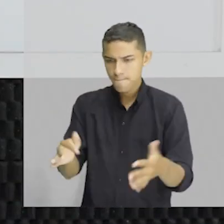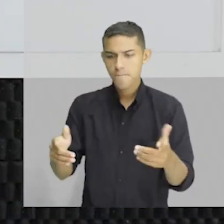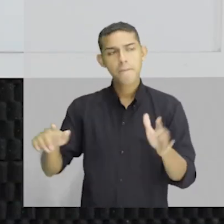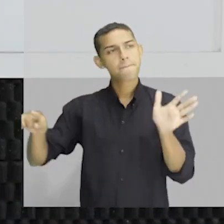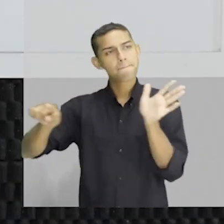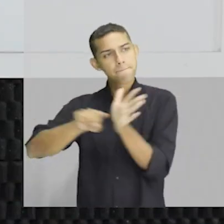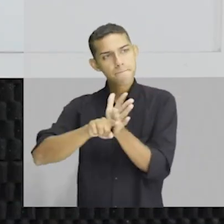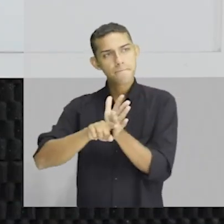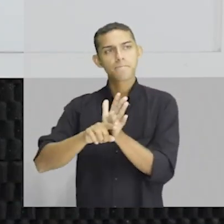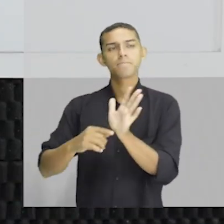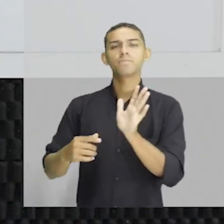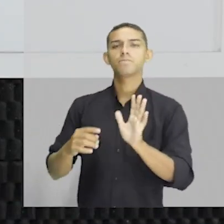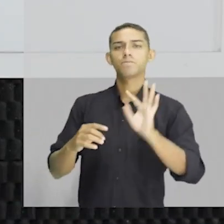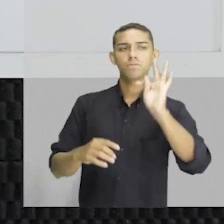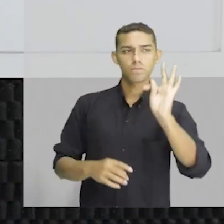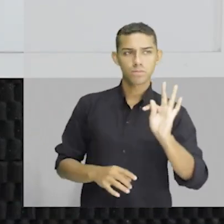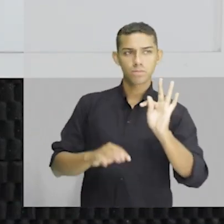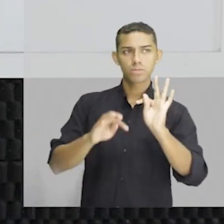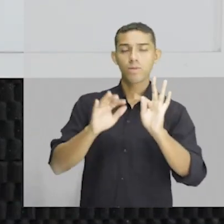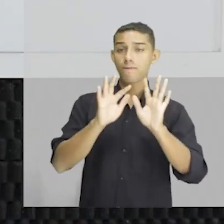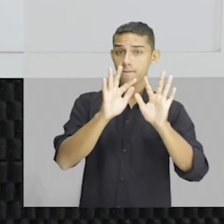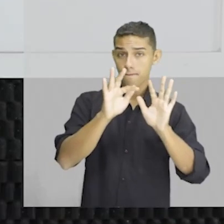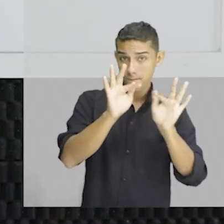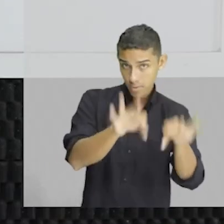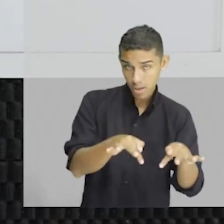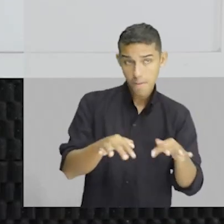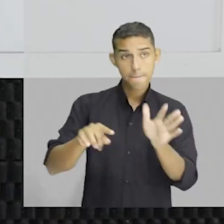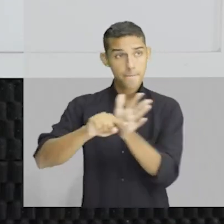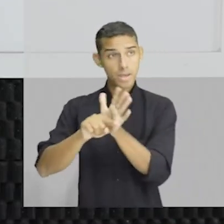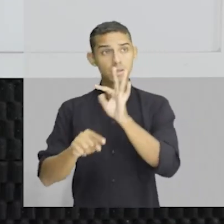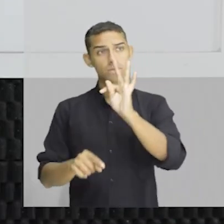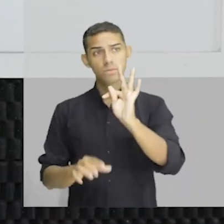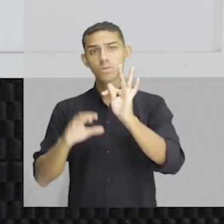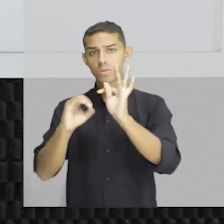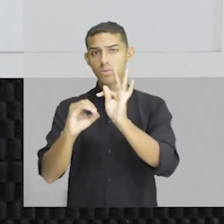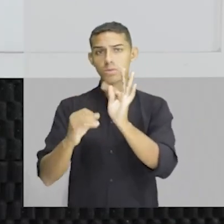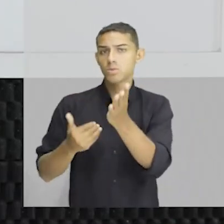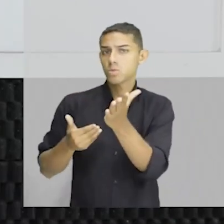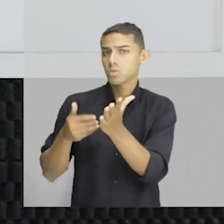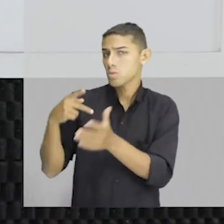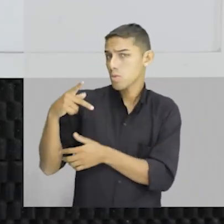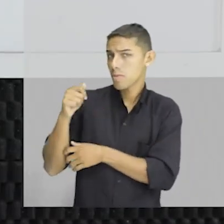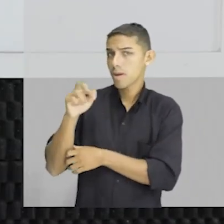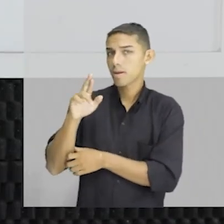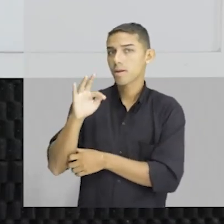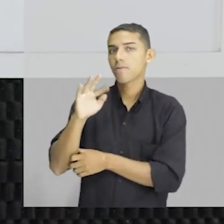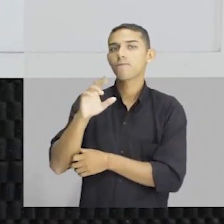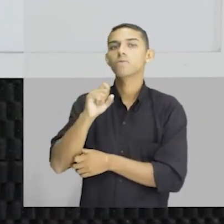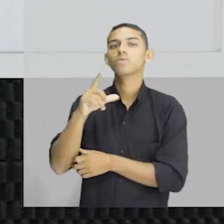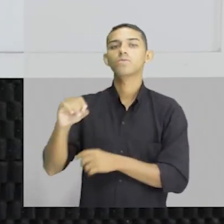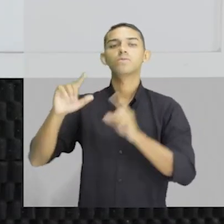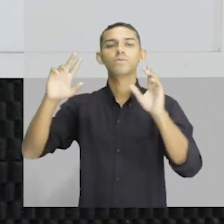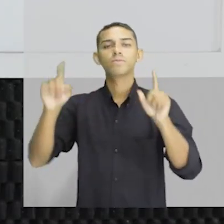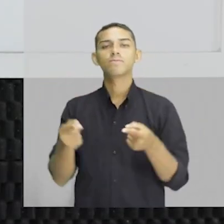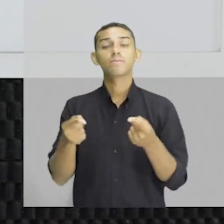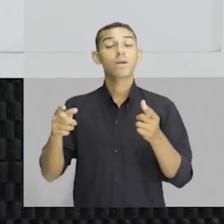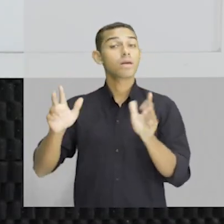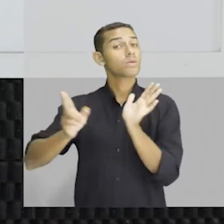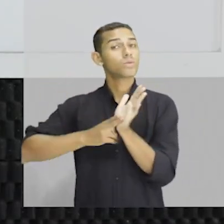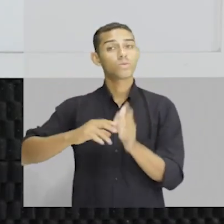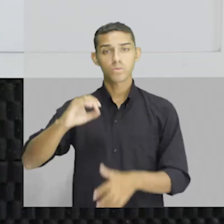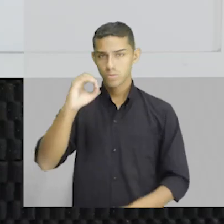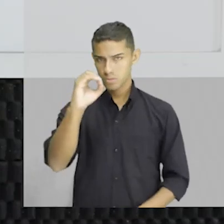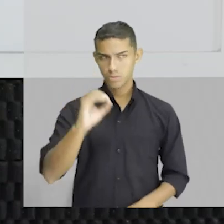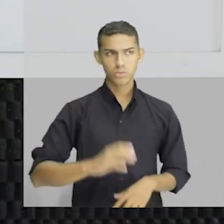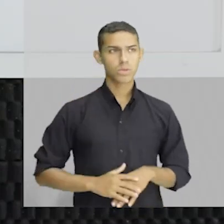a temperatura inicial do parafuso que igual a zero notem que eu não botei ó que é a temperatura